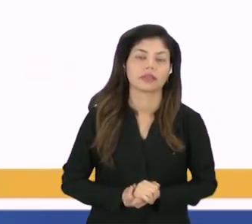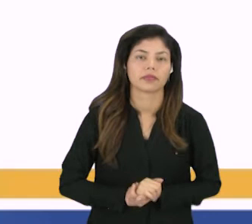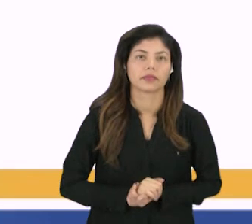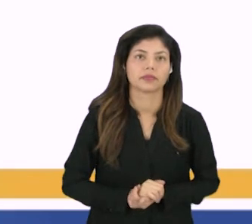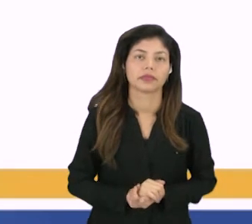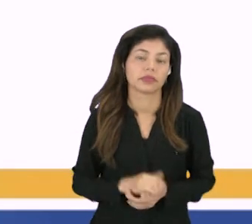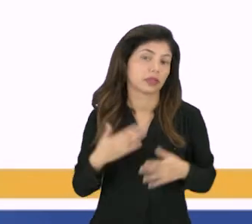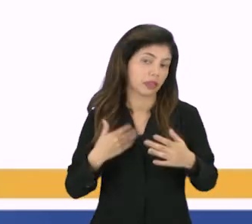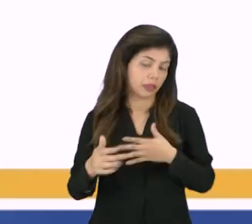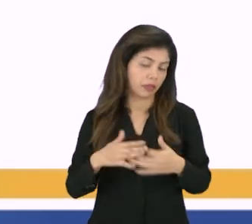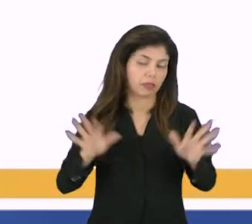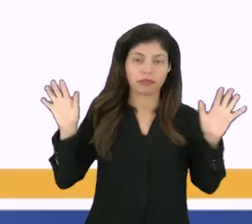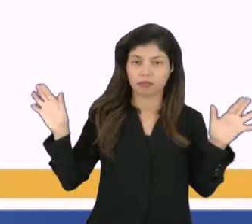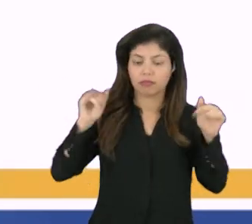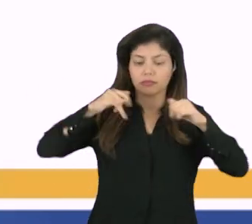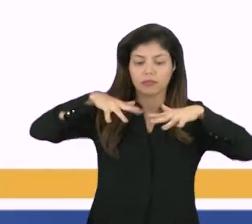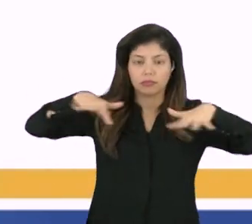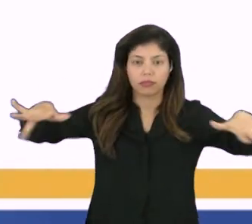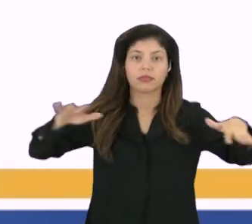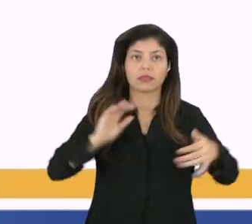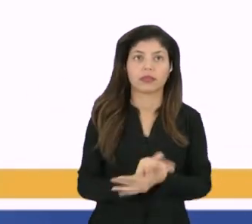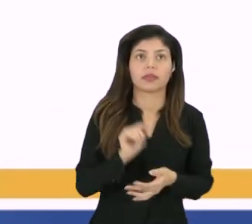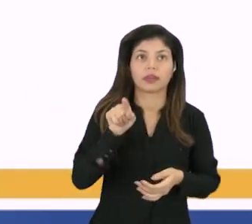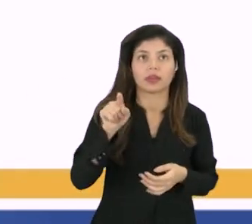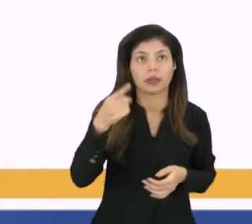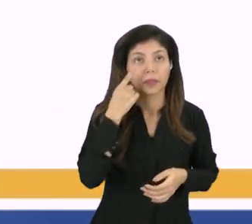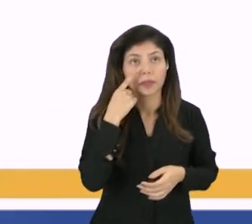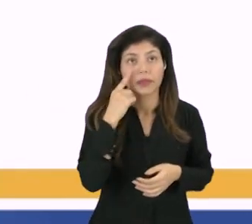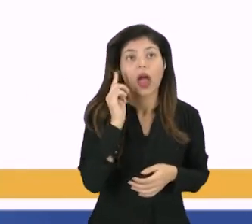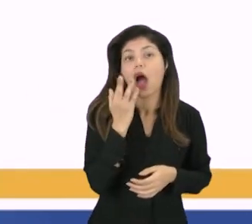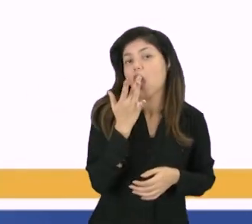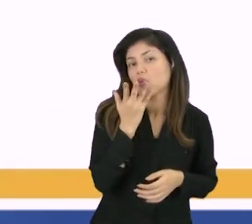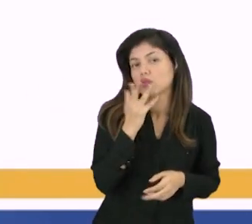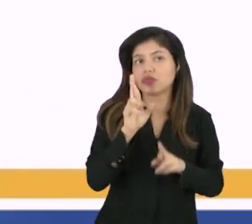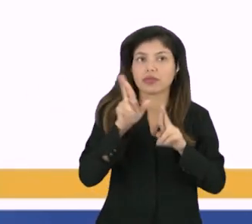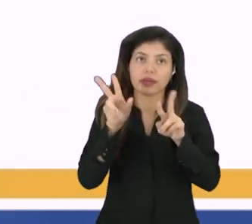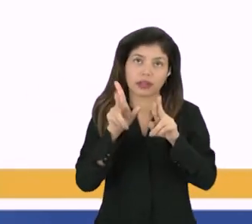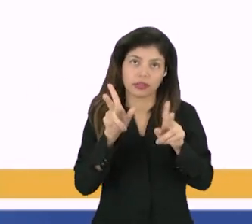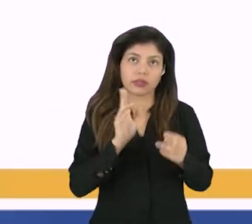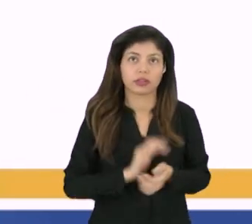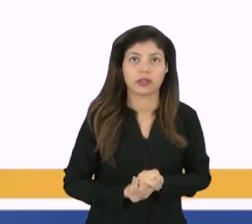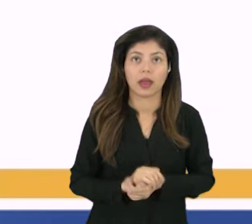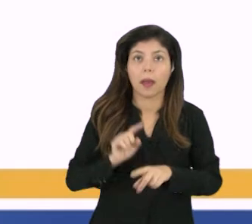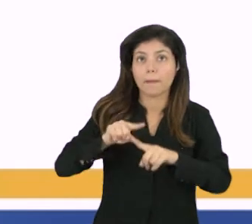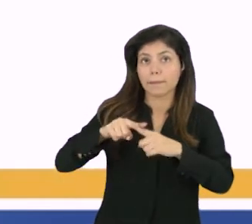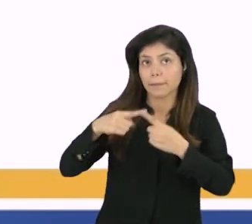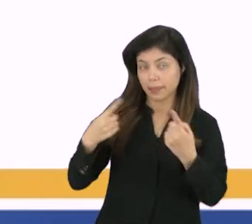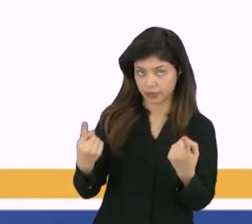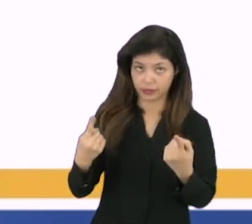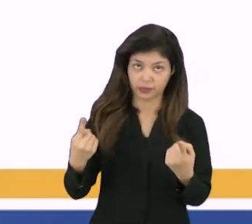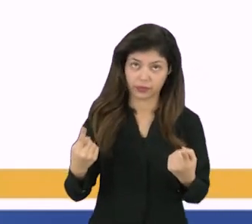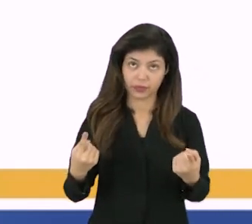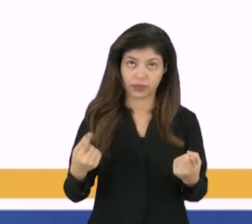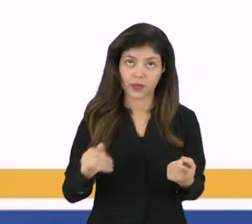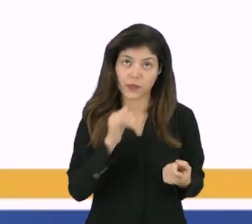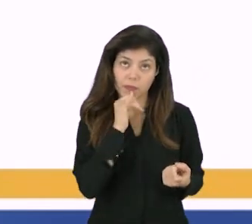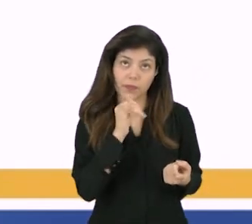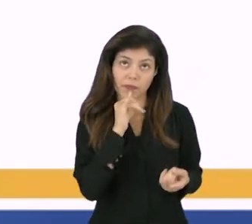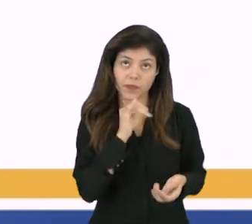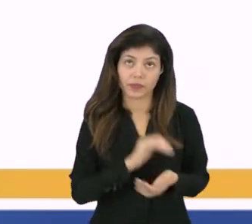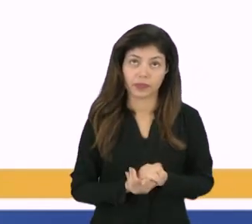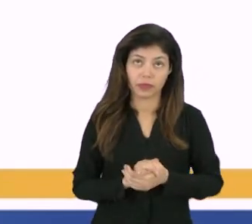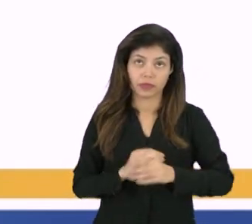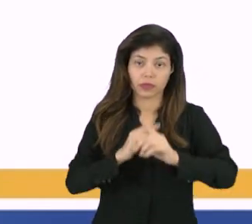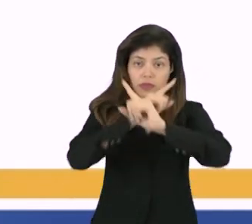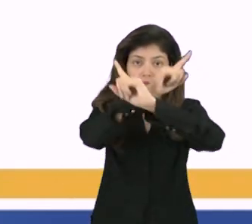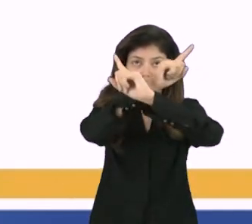da independência entre os raios, ó. Os raios aqui, estão vendo que eles têm cores diferentes, mas, por exemplo, aqui o azul passou